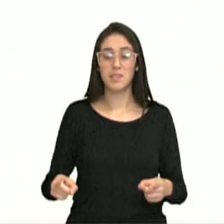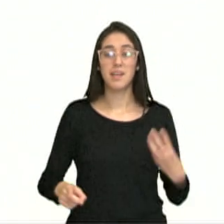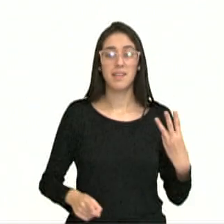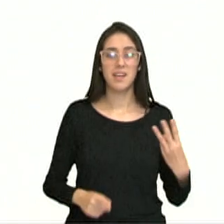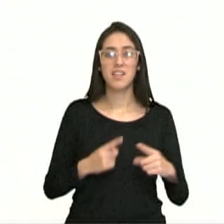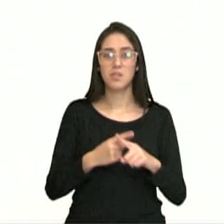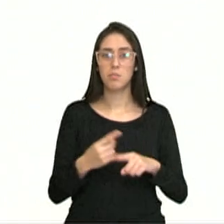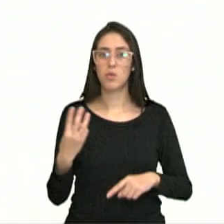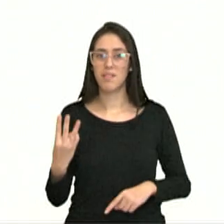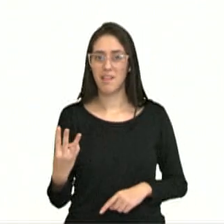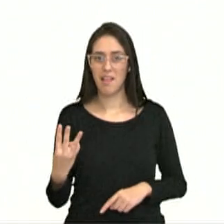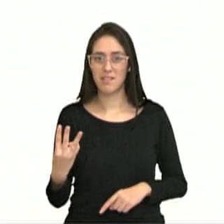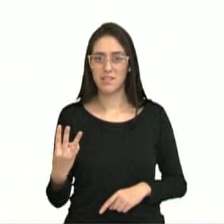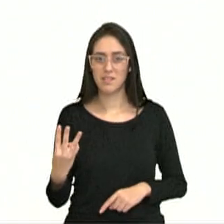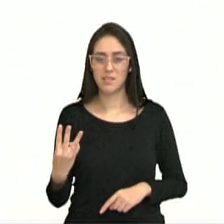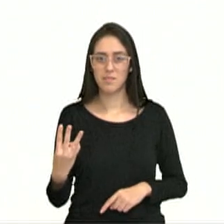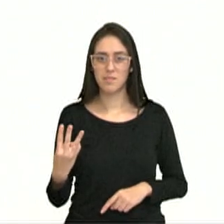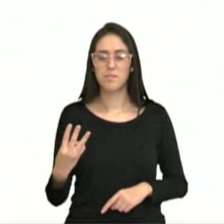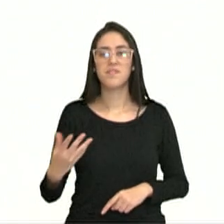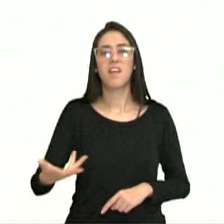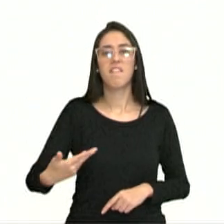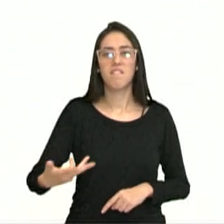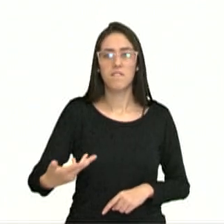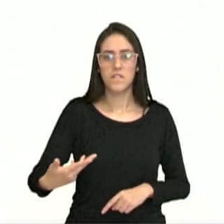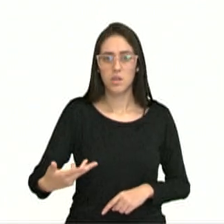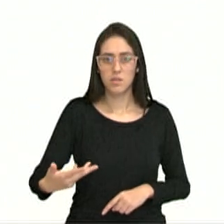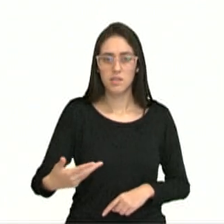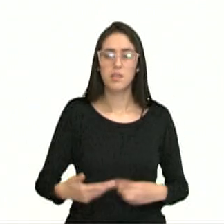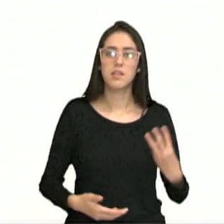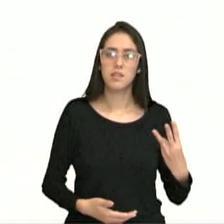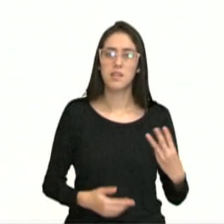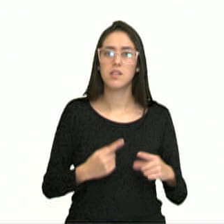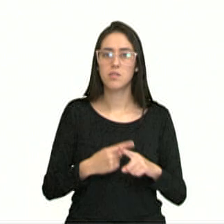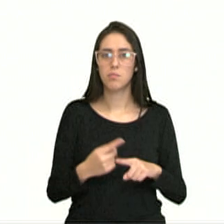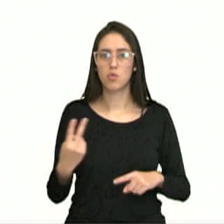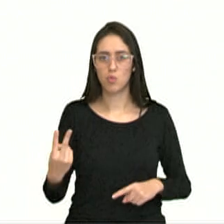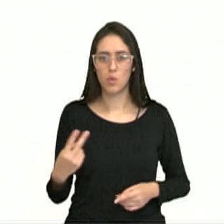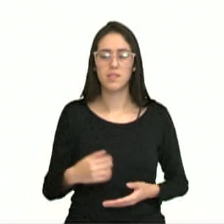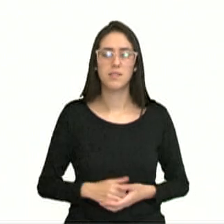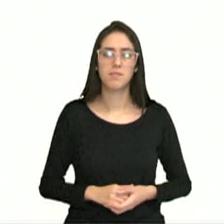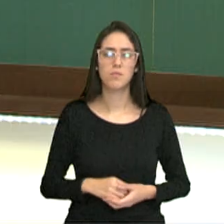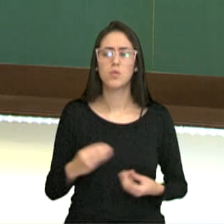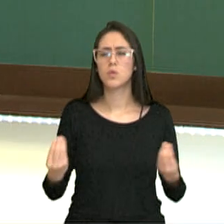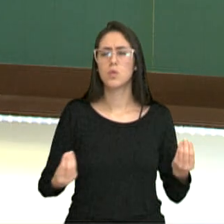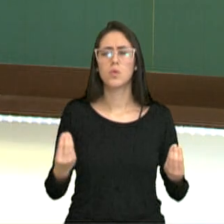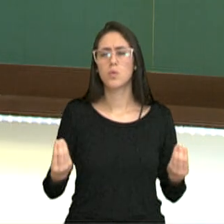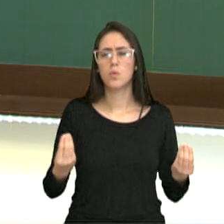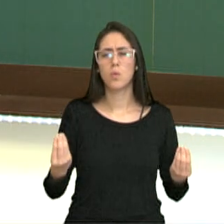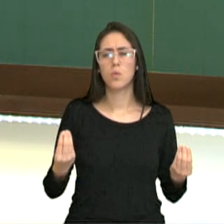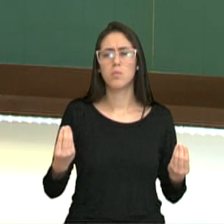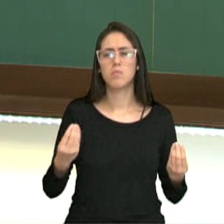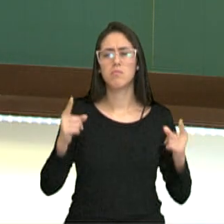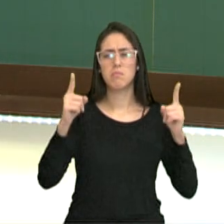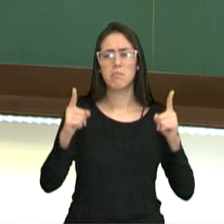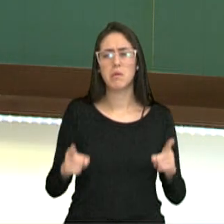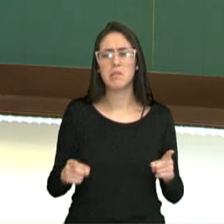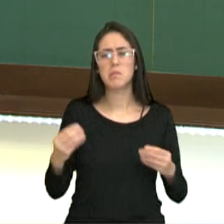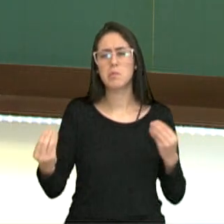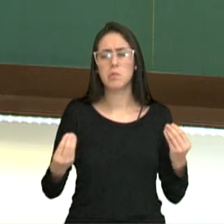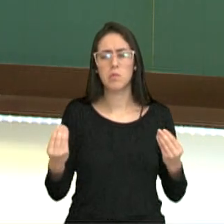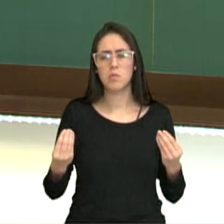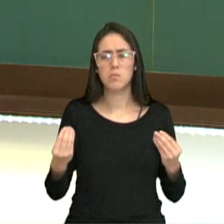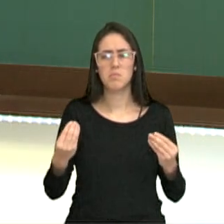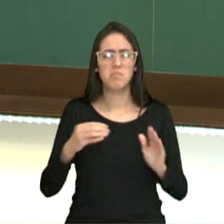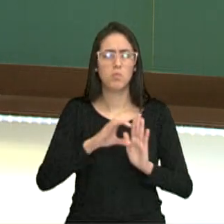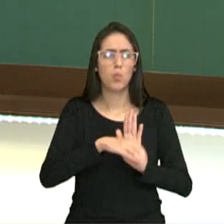3×3 no tempo e na velocidade 3×2. E como é que eu denomino essa matriz? Então, a